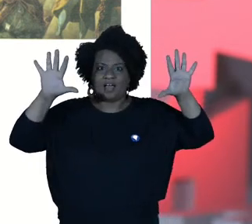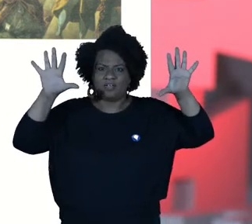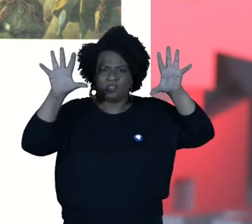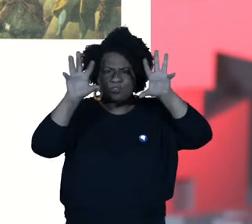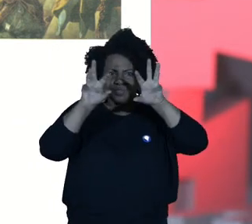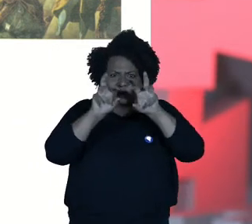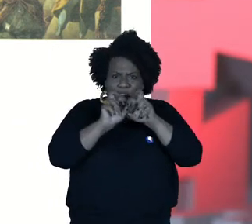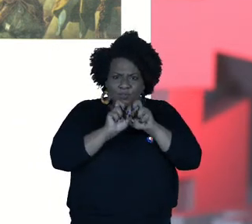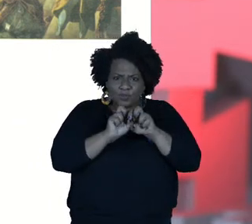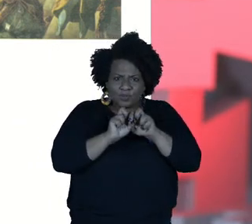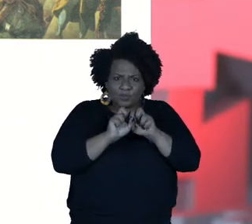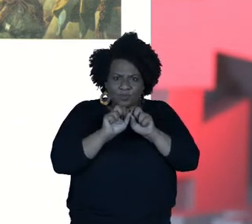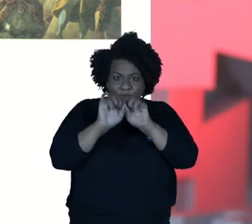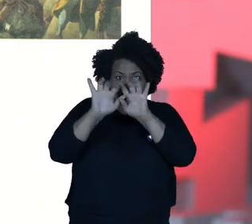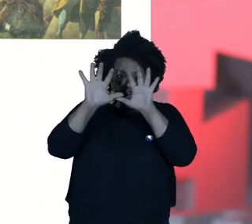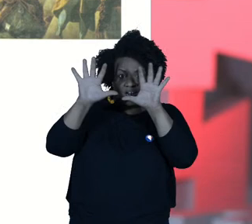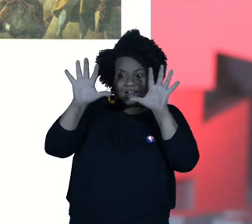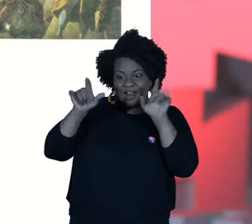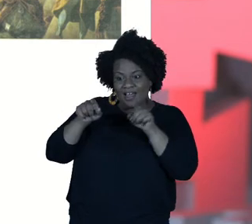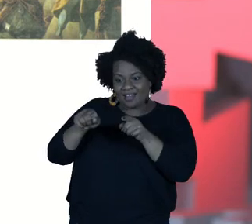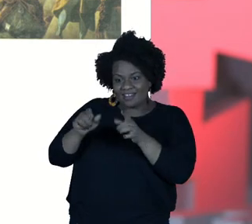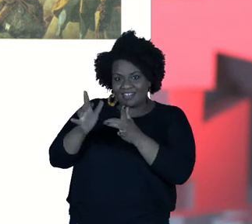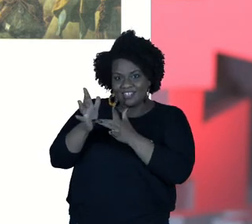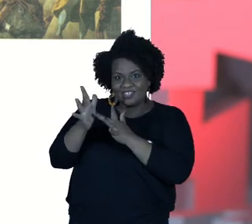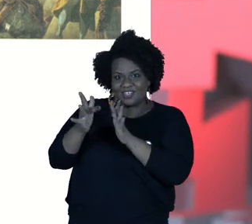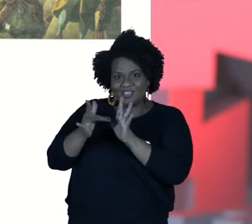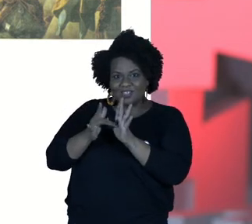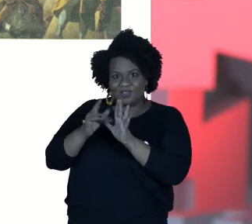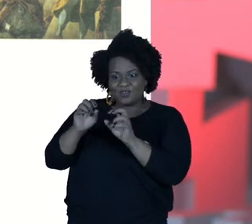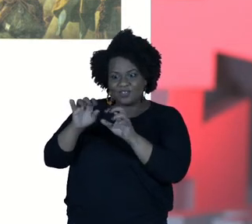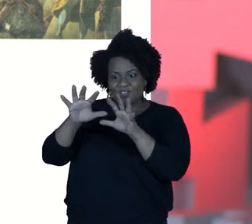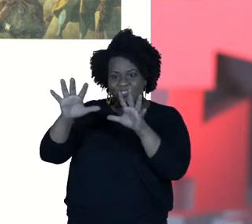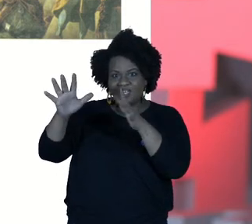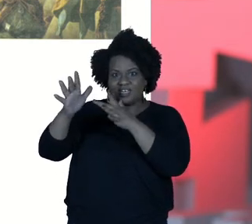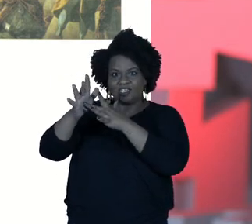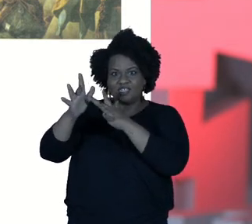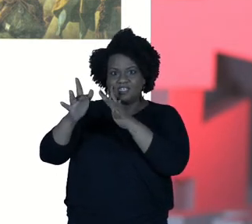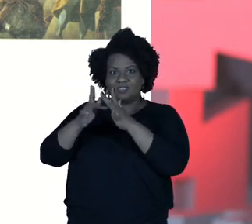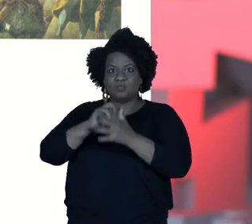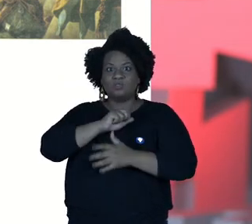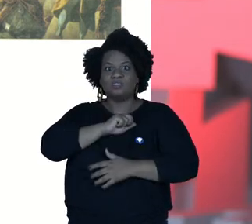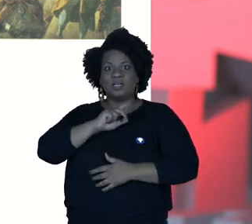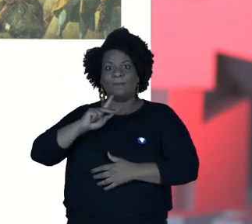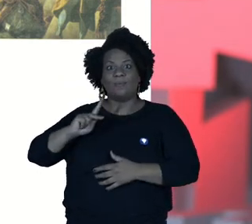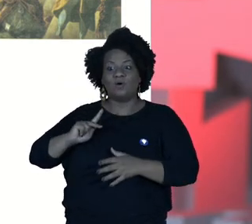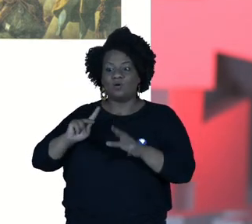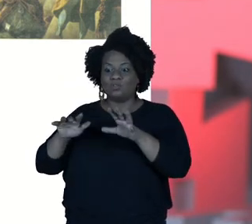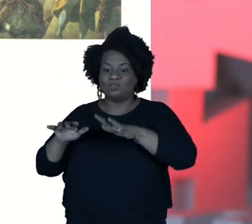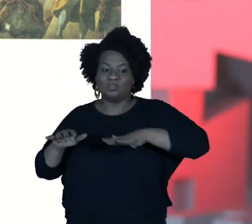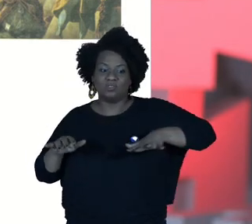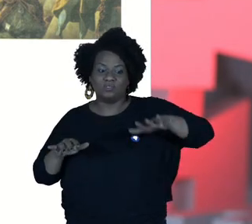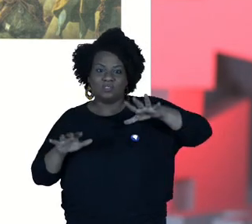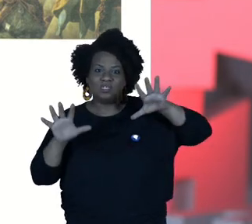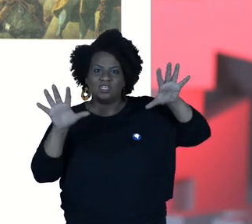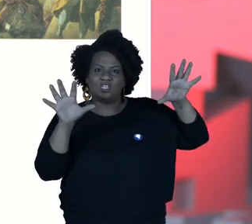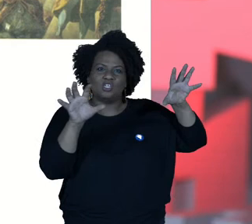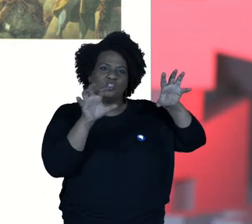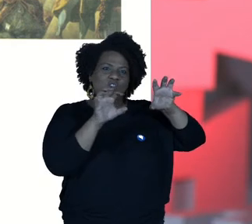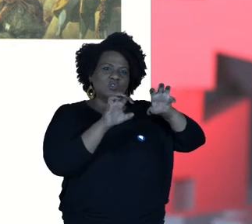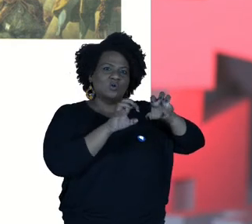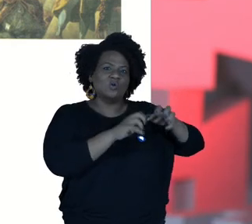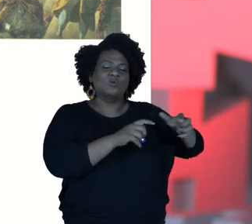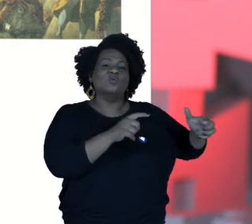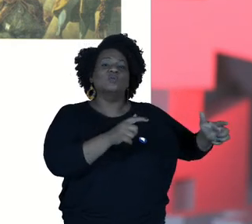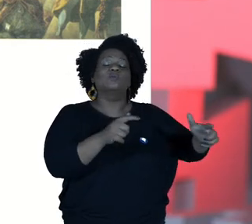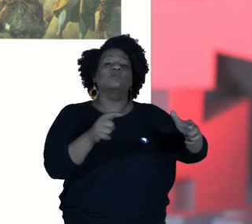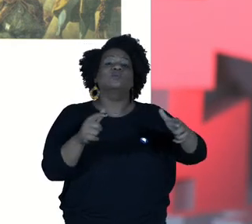marcado. Claro aqui, onde está Jesus, sobre a cabeça dos apóstolos, escuro o ambiente.